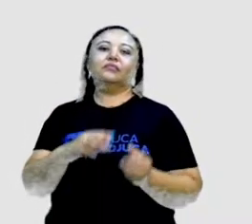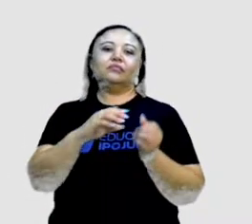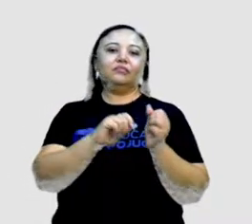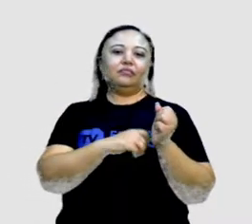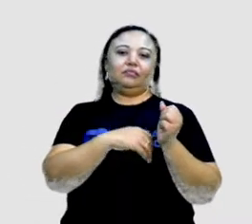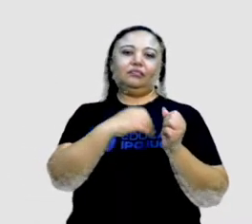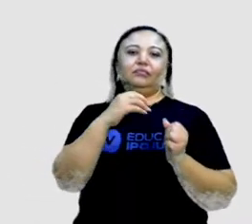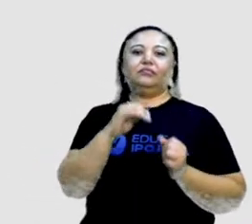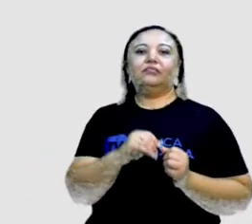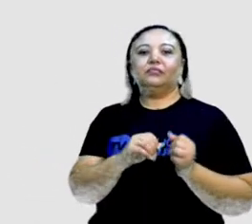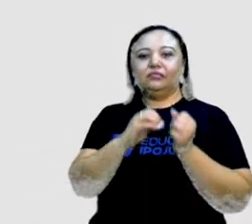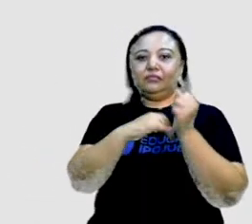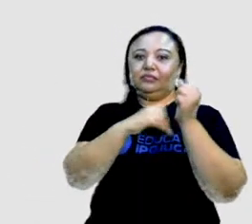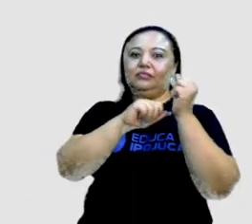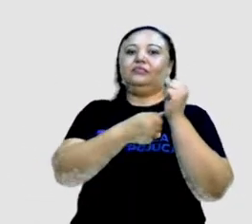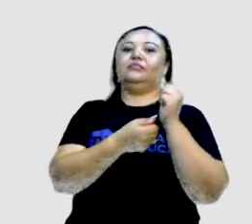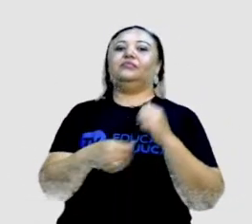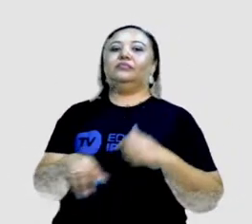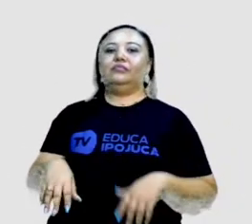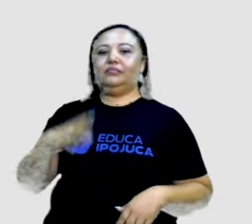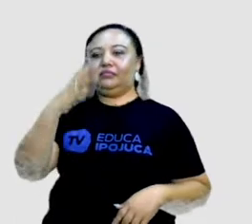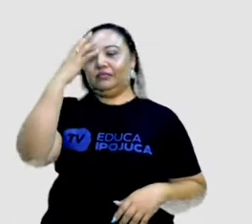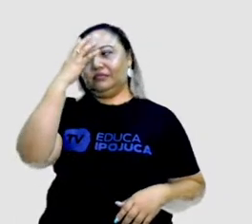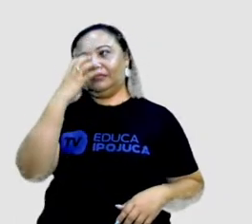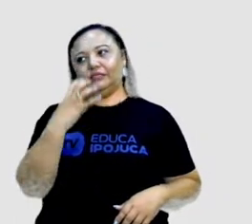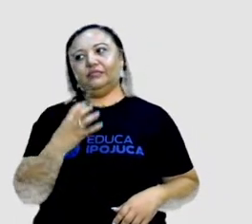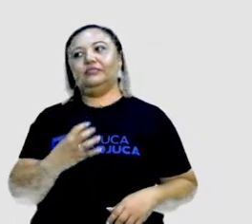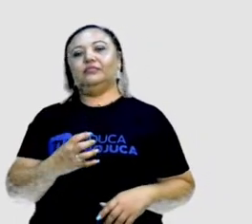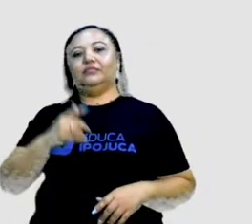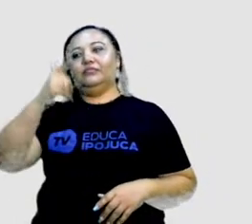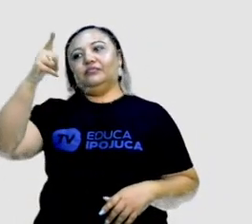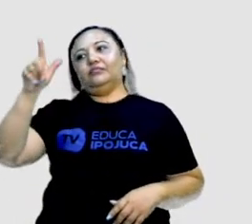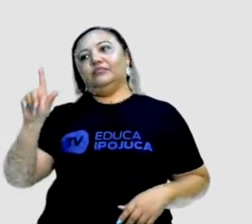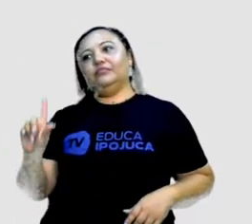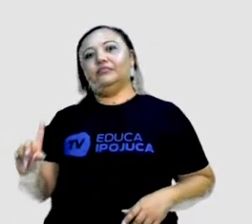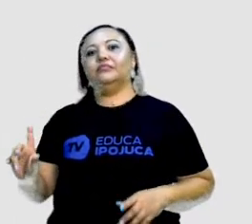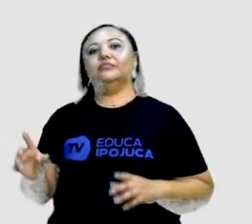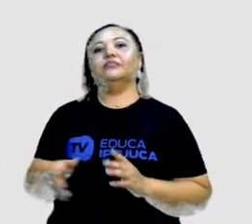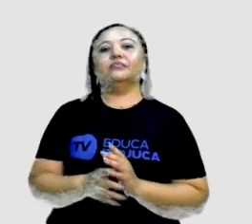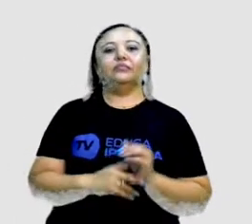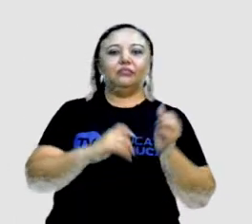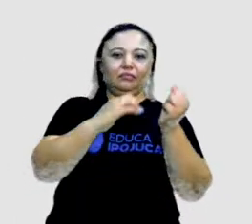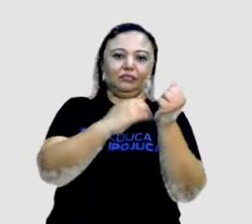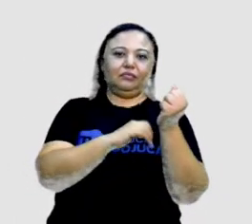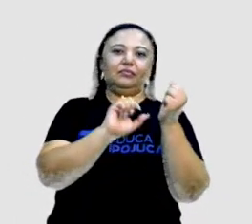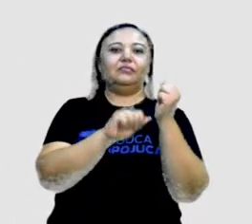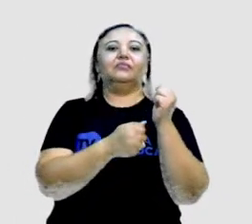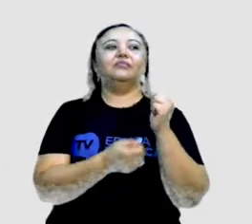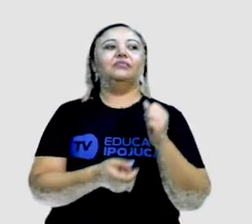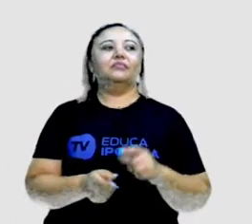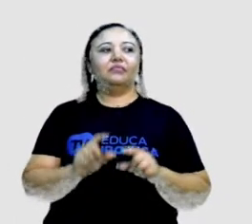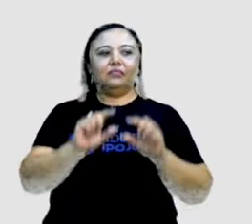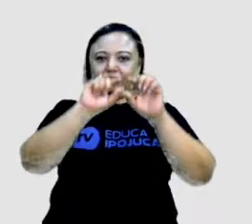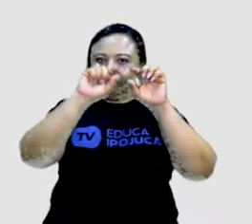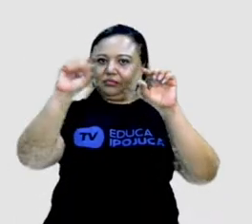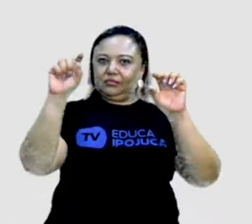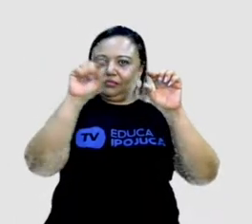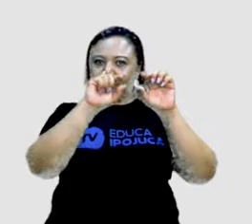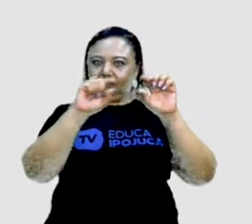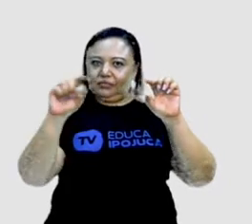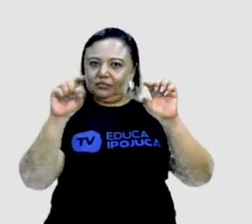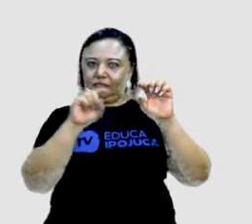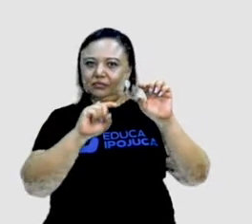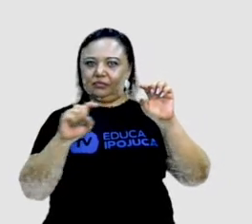sério do que o primeiro. Observem que esses traços aí, que essas partes grafadas que apareceram aí, elas